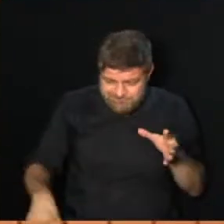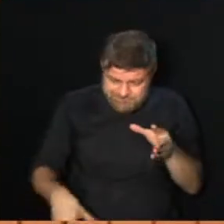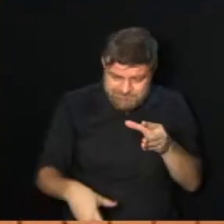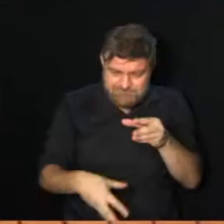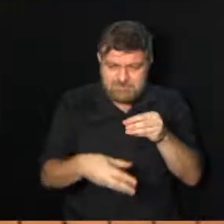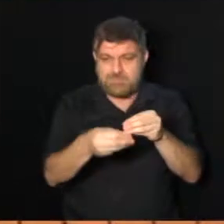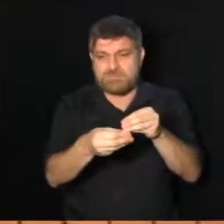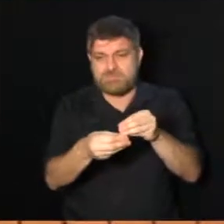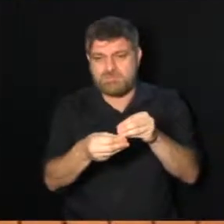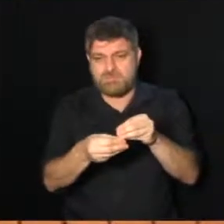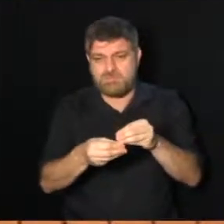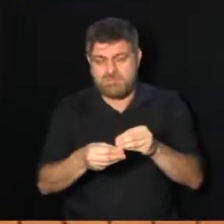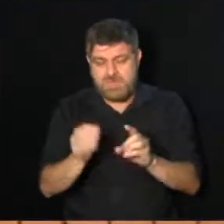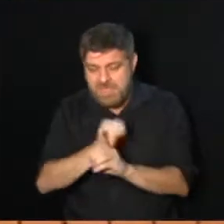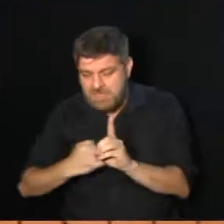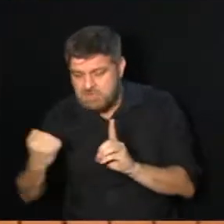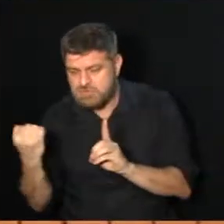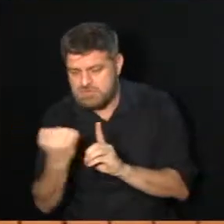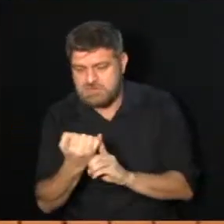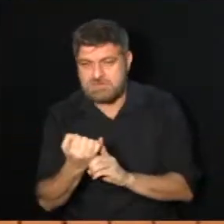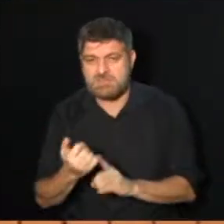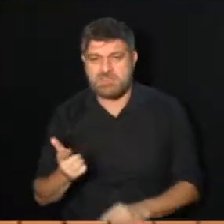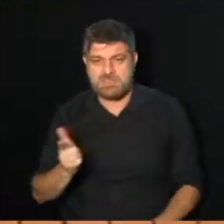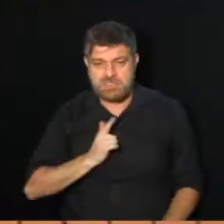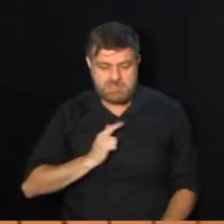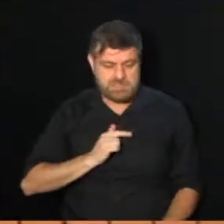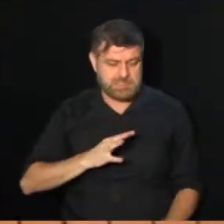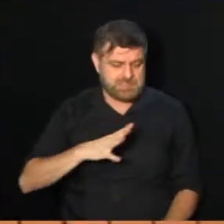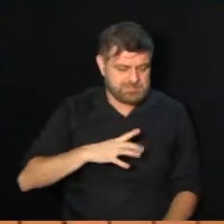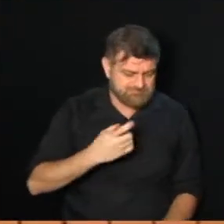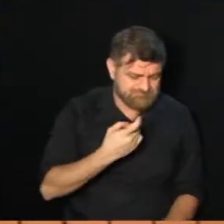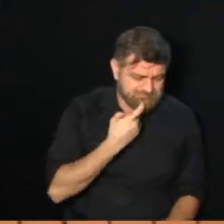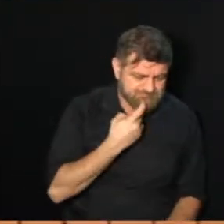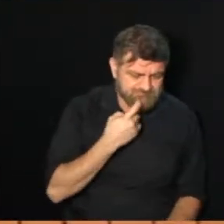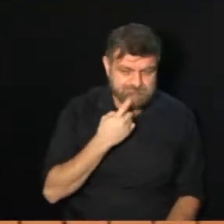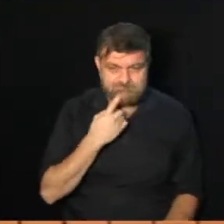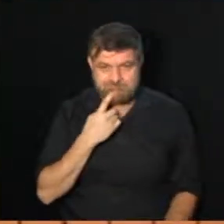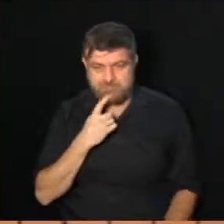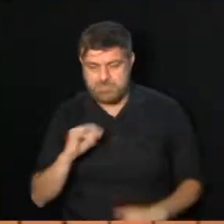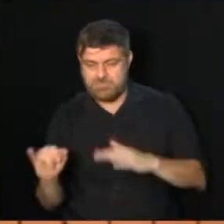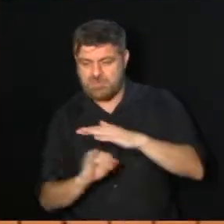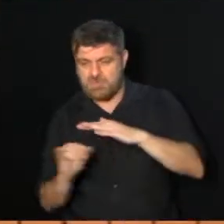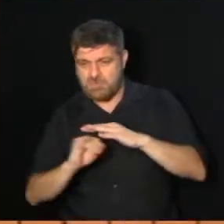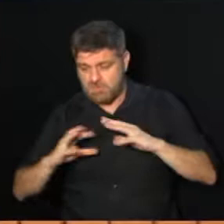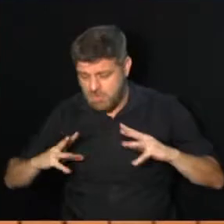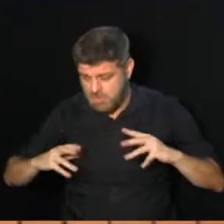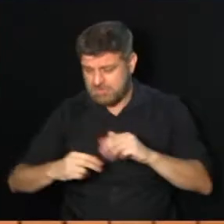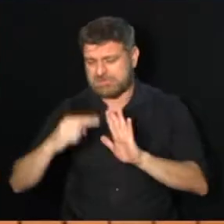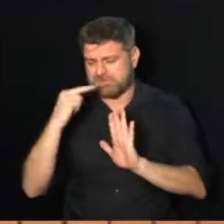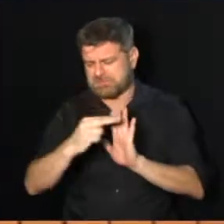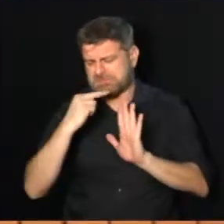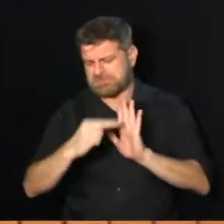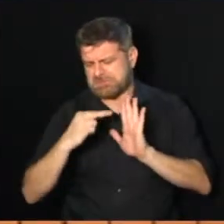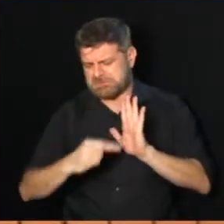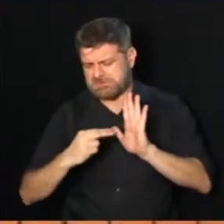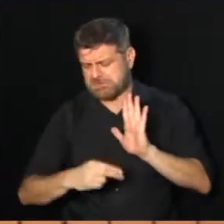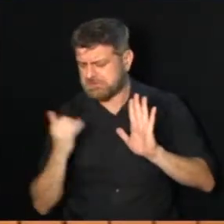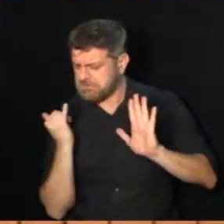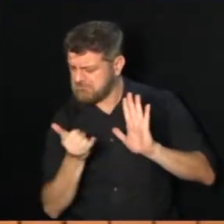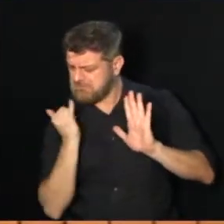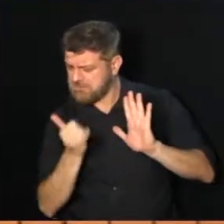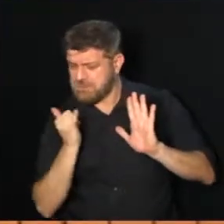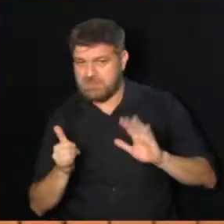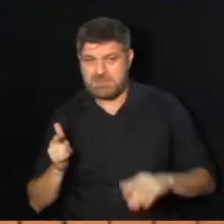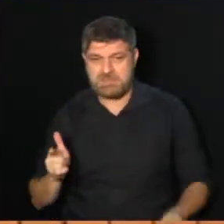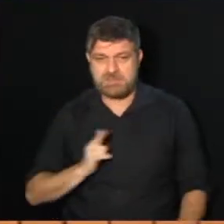essas forças que vêm da sociedade, que vêm do município, de todas as instituições que eu mencionei. Algumas, com certeza,